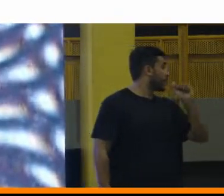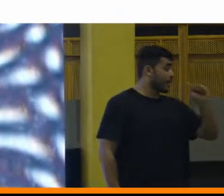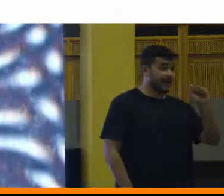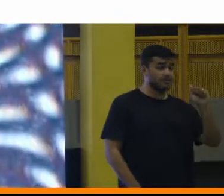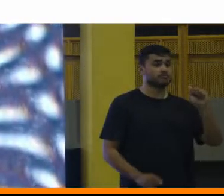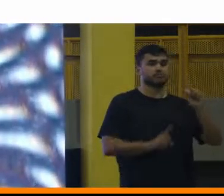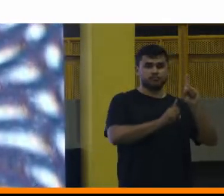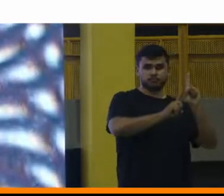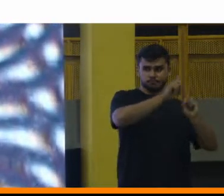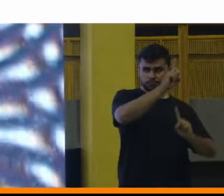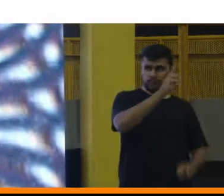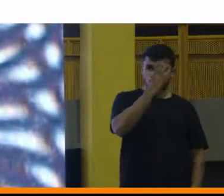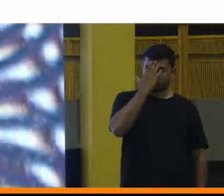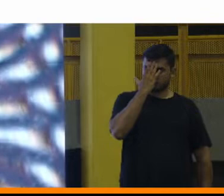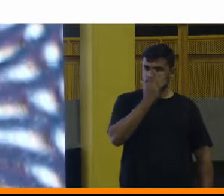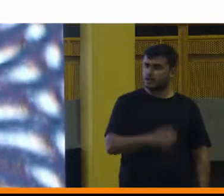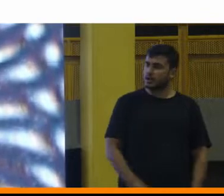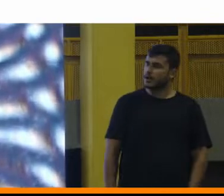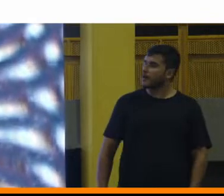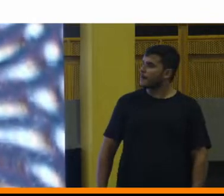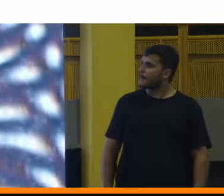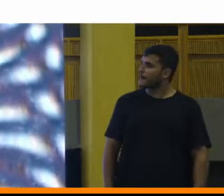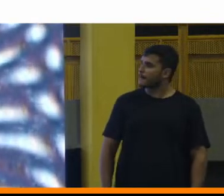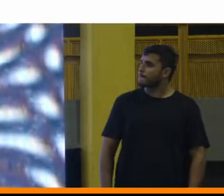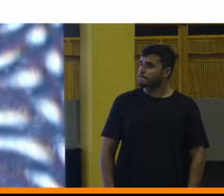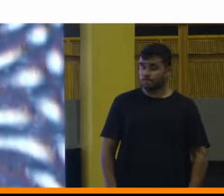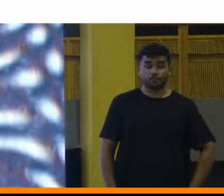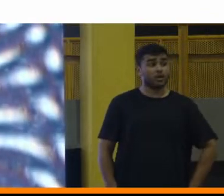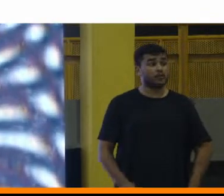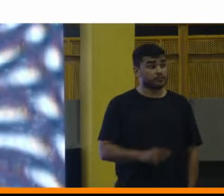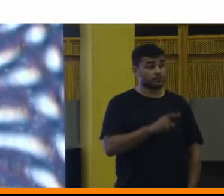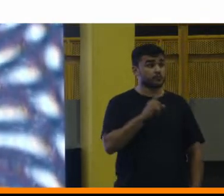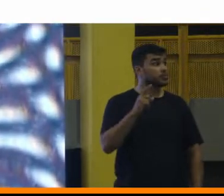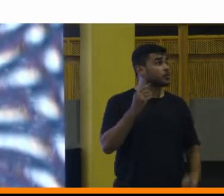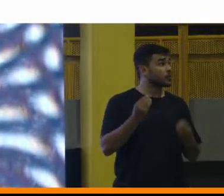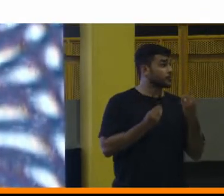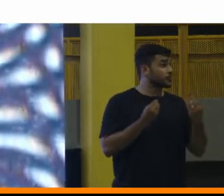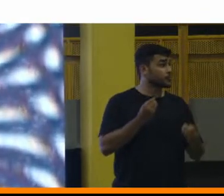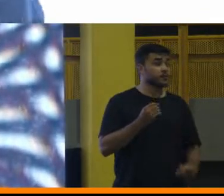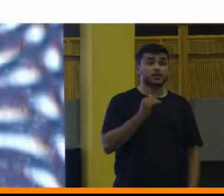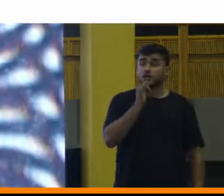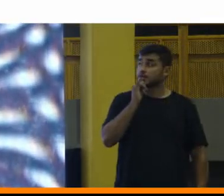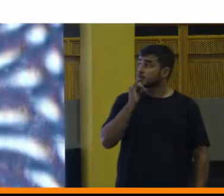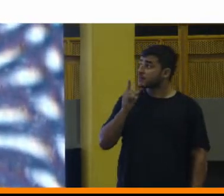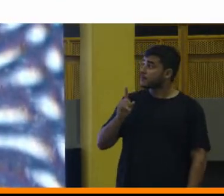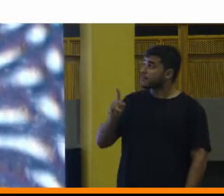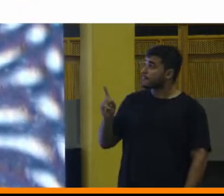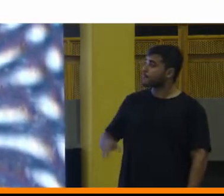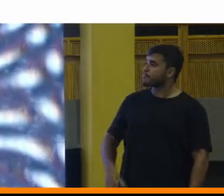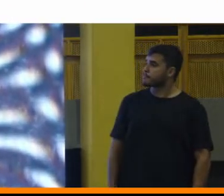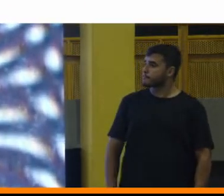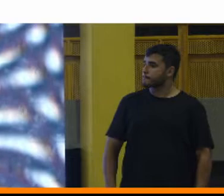nome dele. Adivinha por que era Carlão e não Carlinhos? Por causa do tamanho do homem.